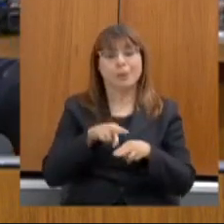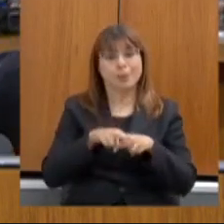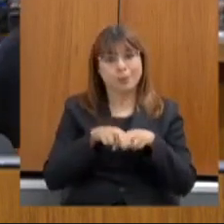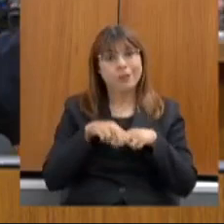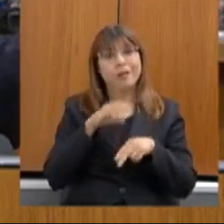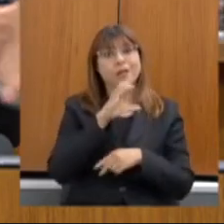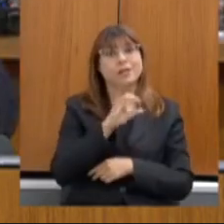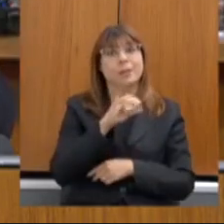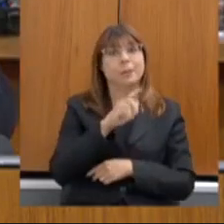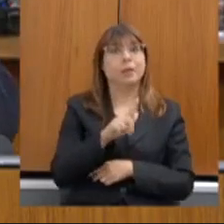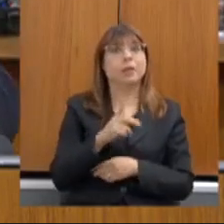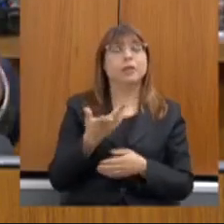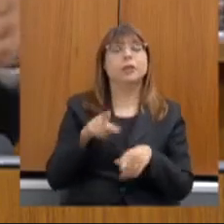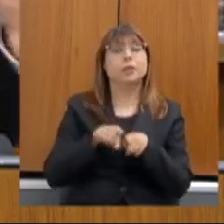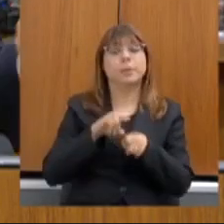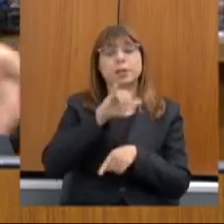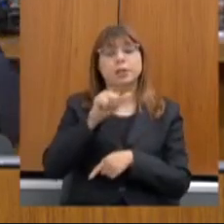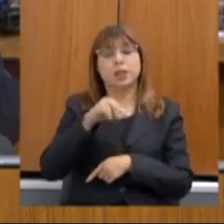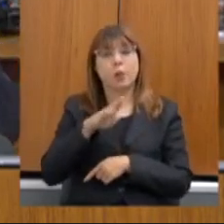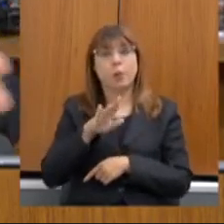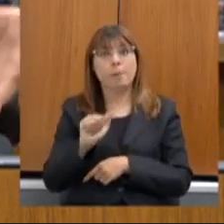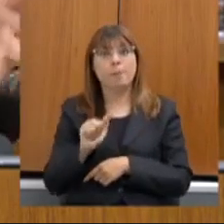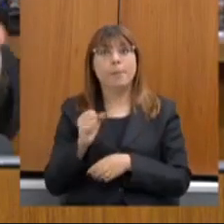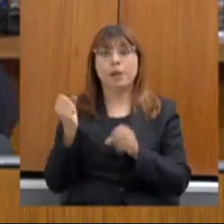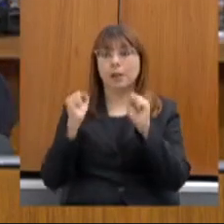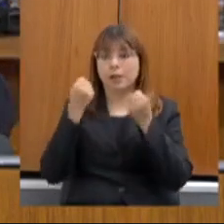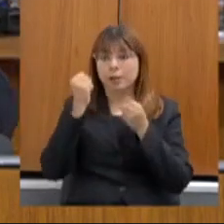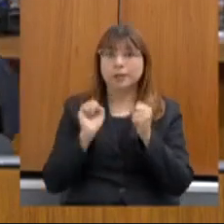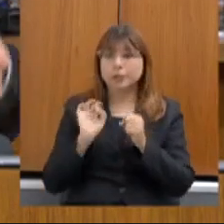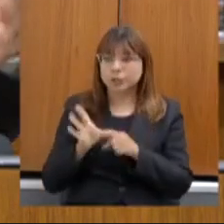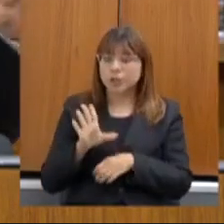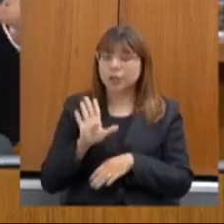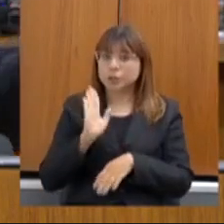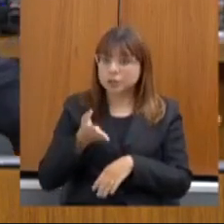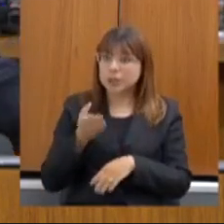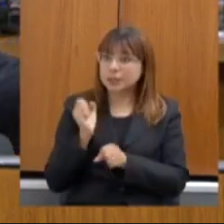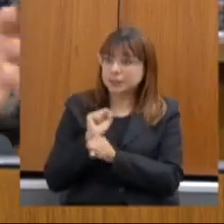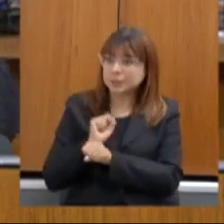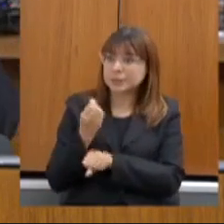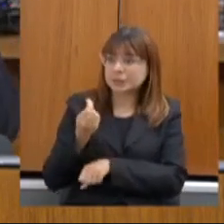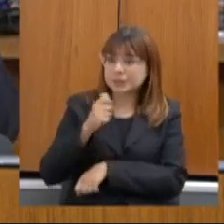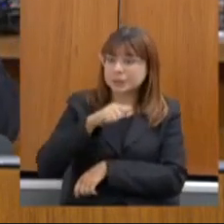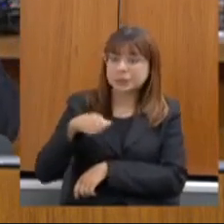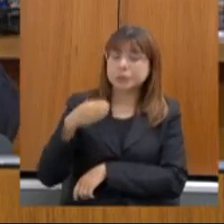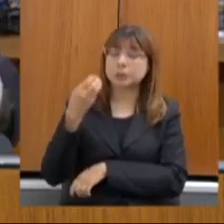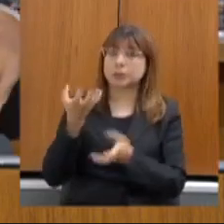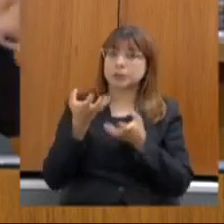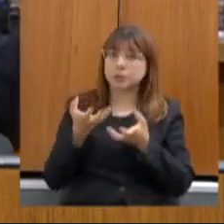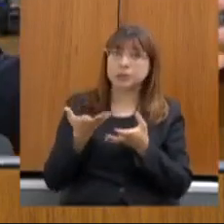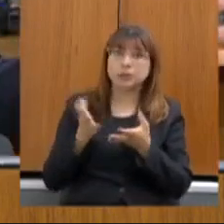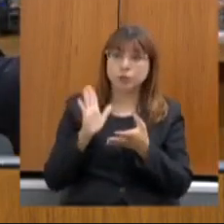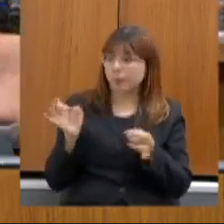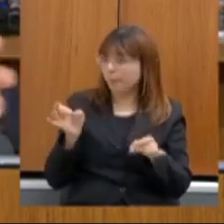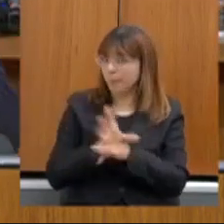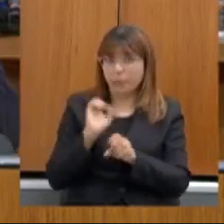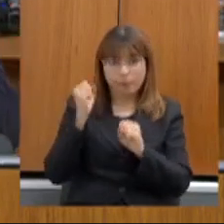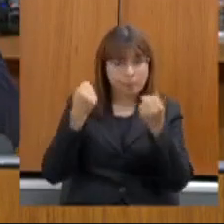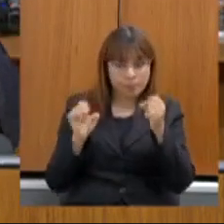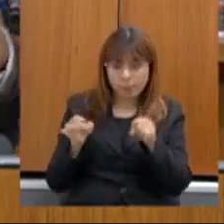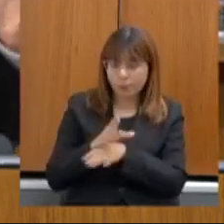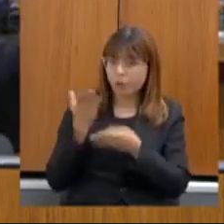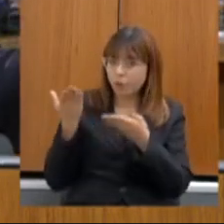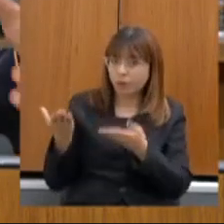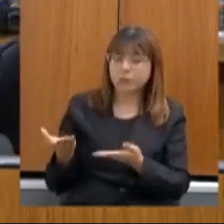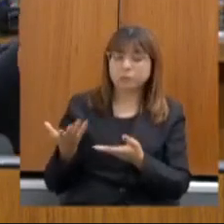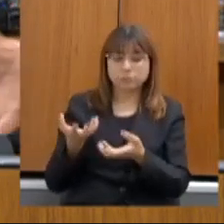Janaúba Januária tá uma faca já tem que seis meses lá querendo estar lá já tá pronta dela da faca